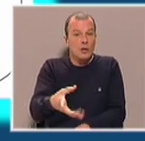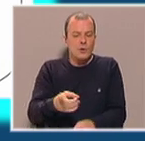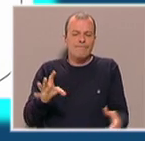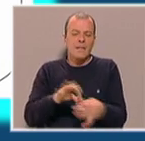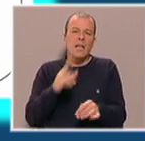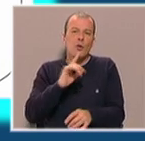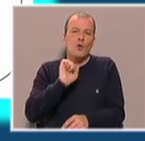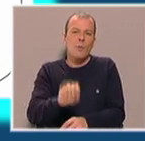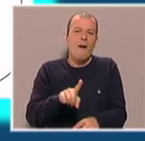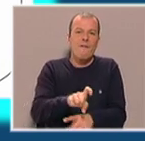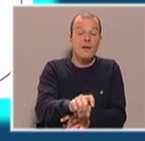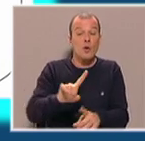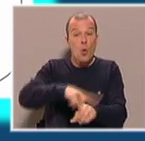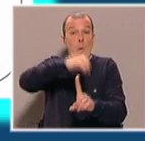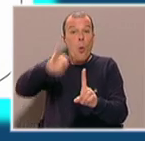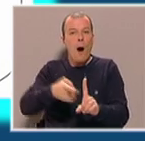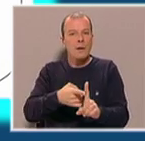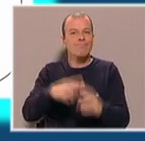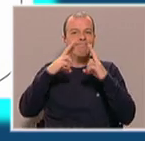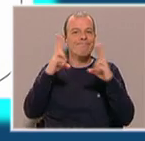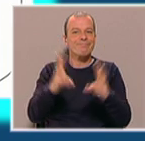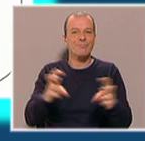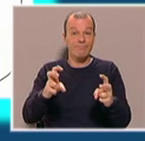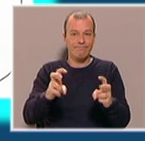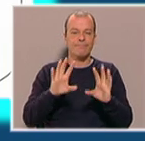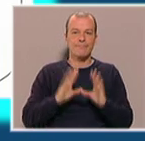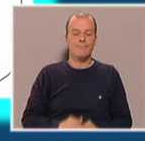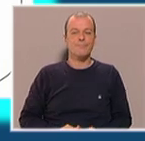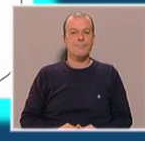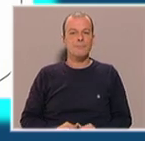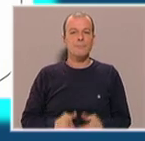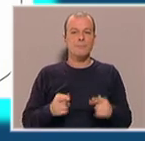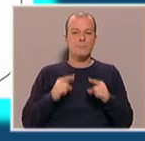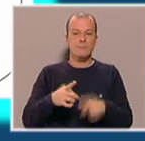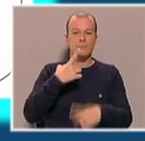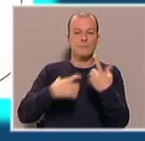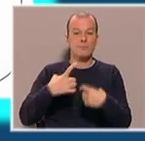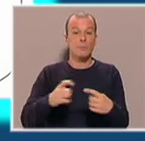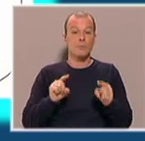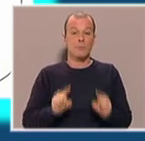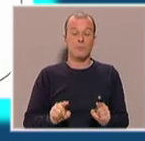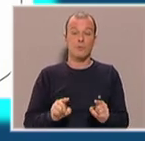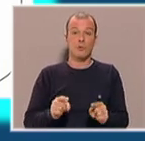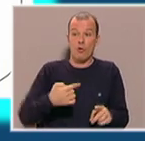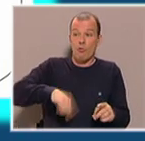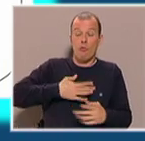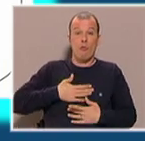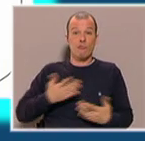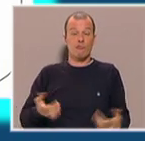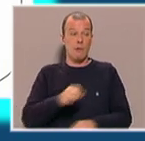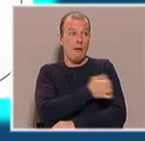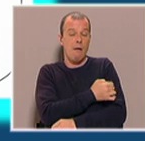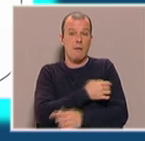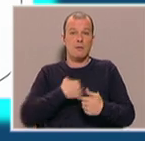do vírus e o ano em que ele foi detectado. Então, estas perguntas são as perguntas que nós em casa,